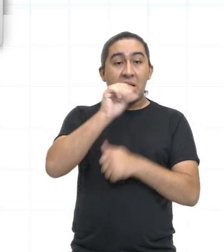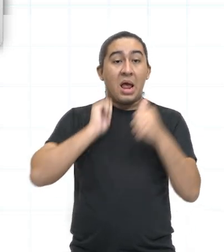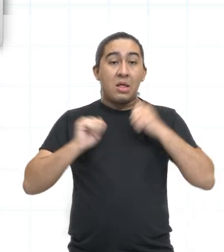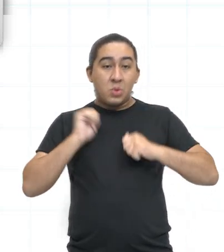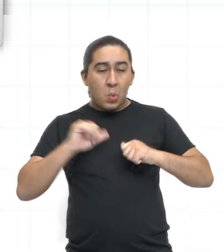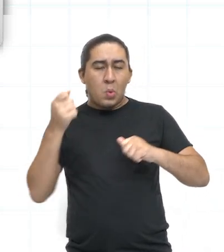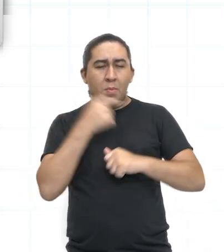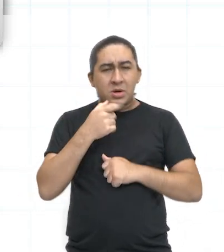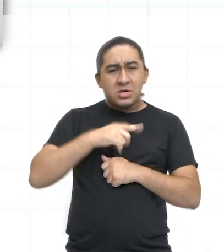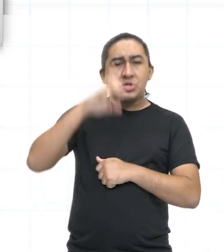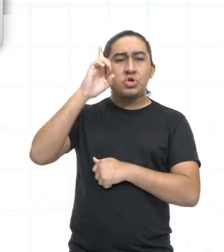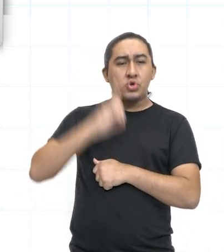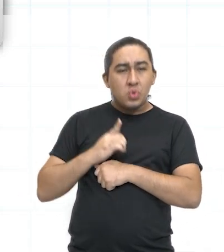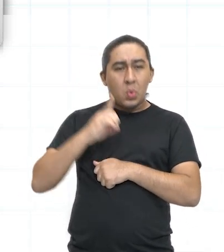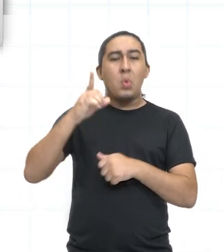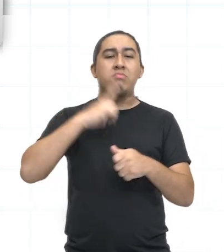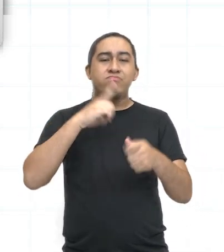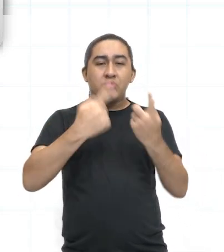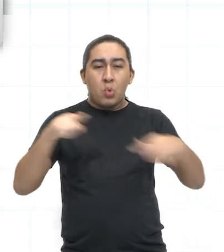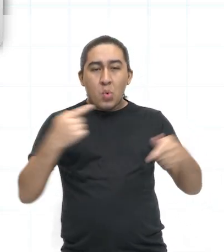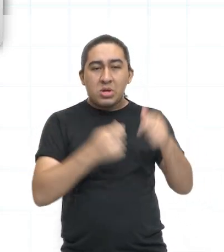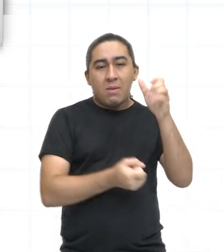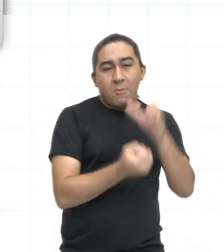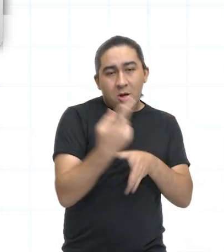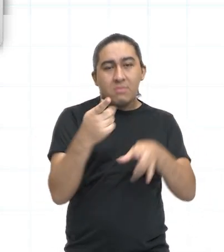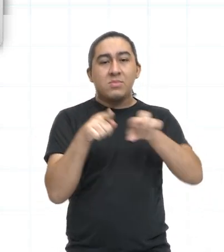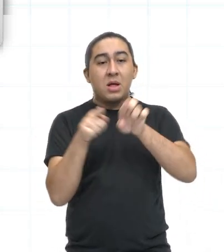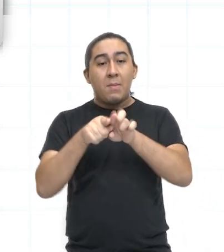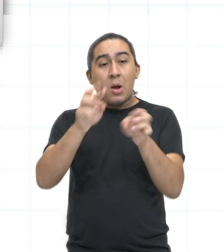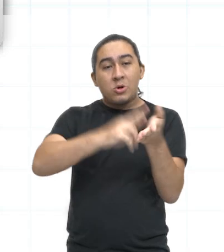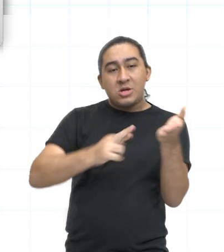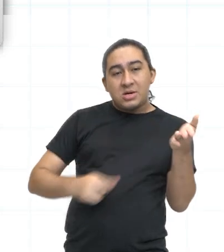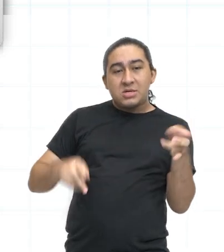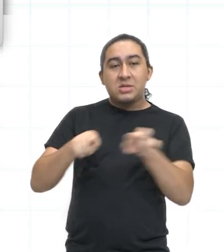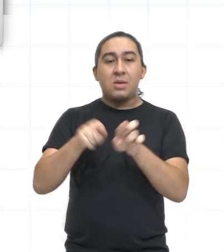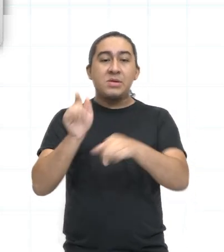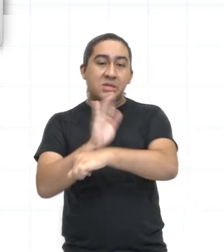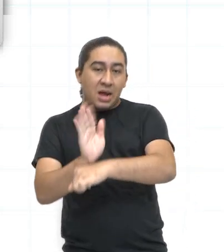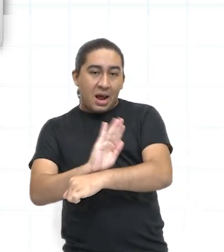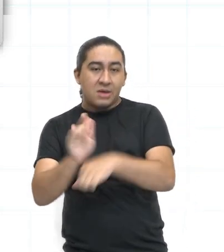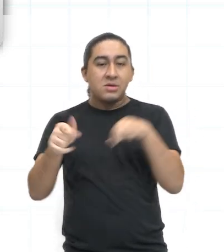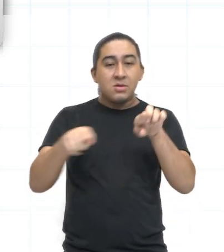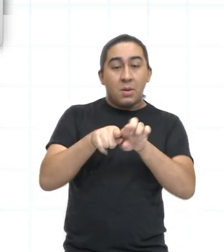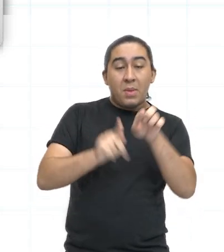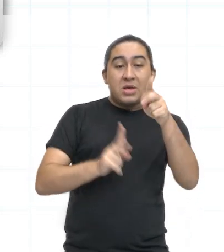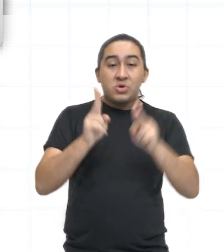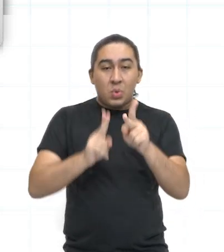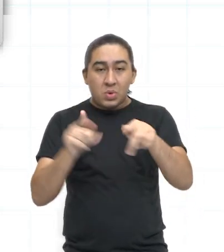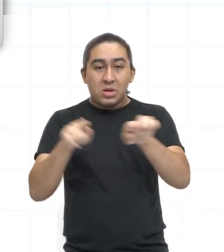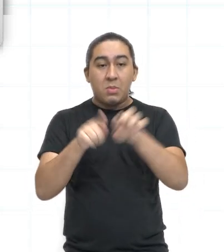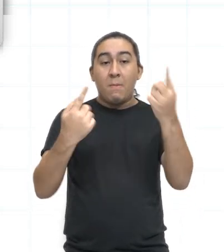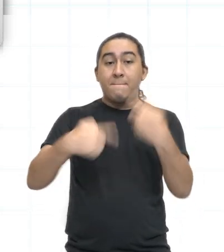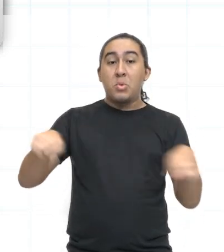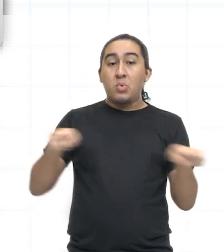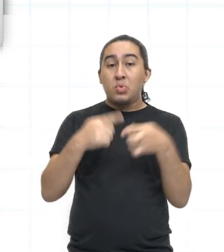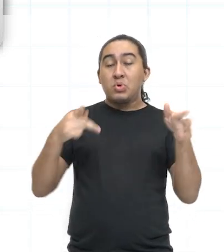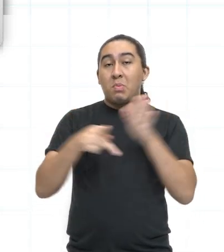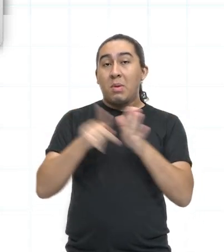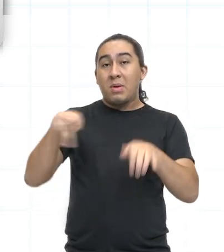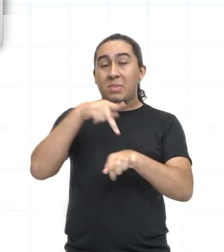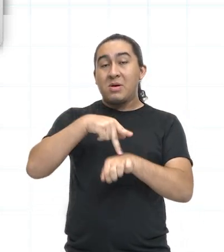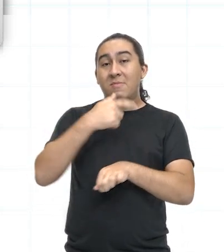ator, comediante, diretor, compositor, roteirista, cineasta, editor e músico